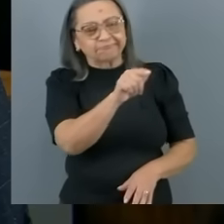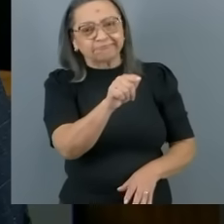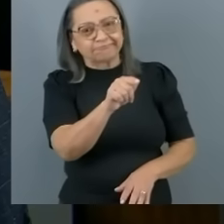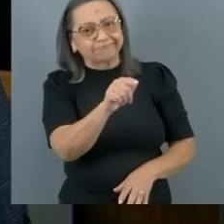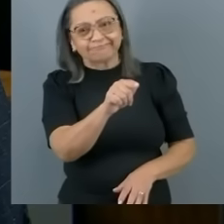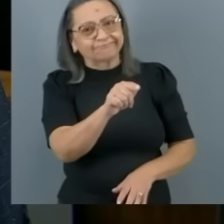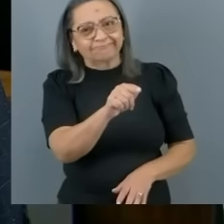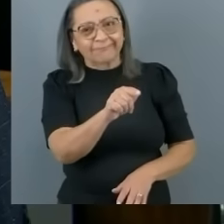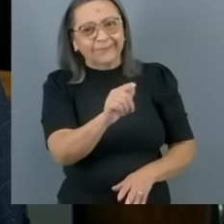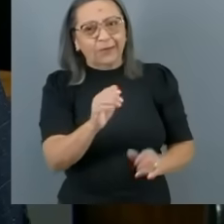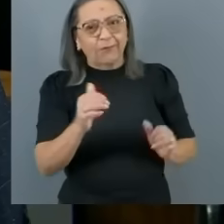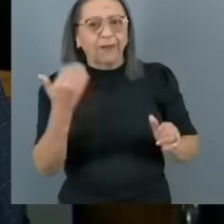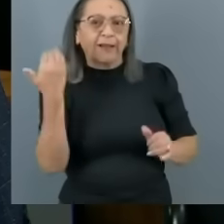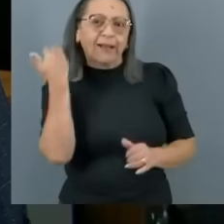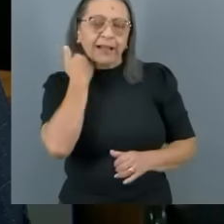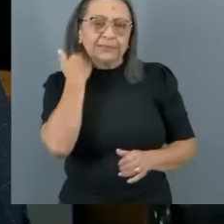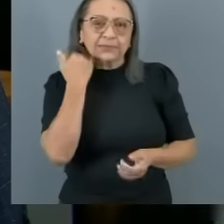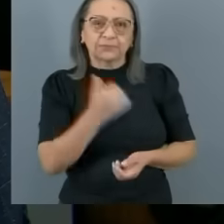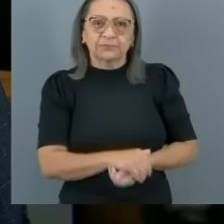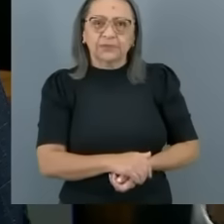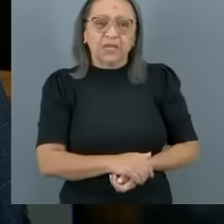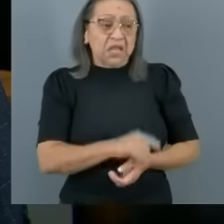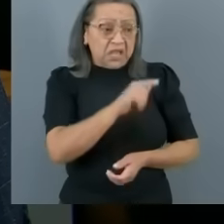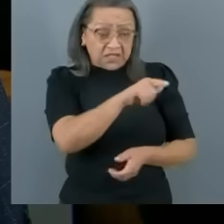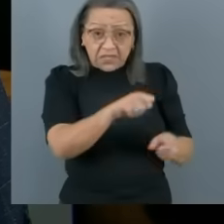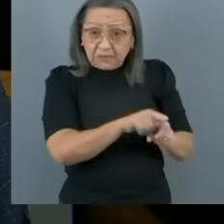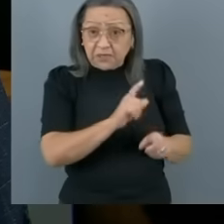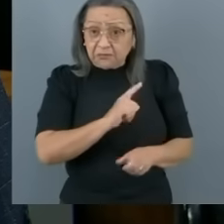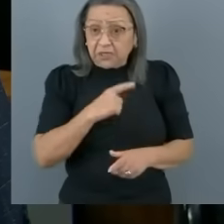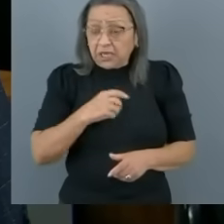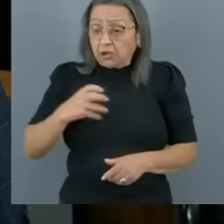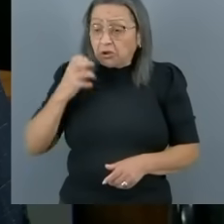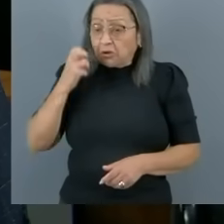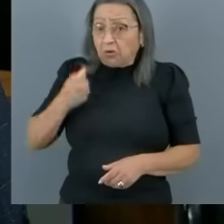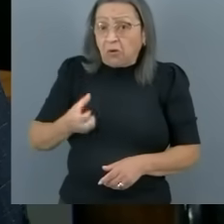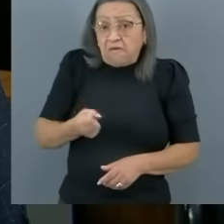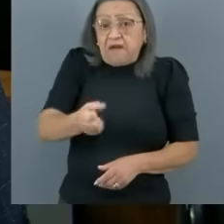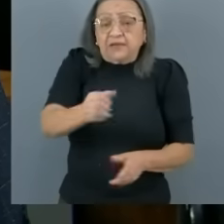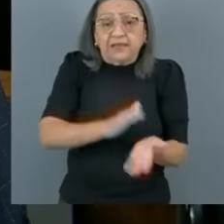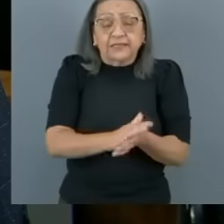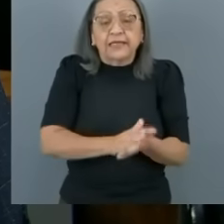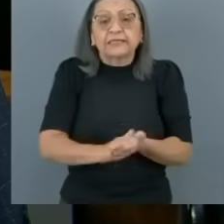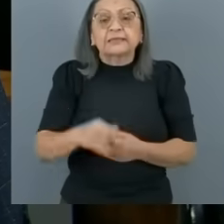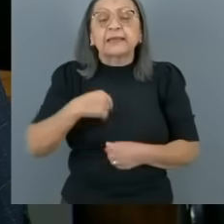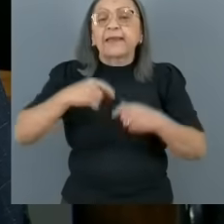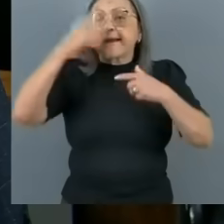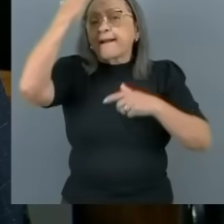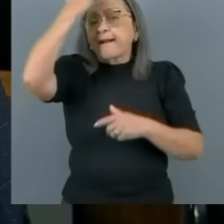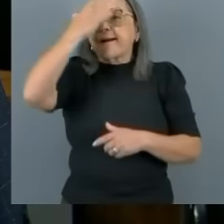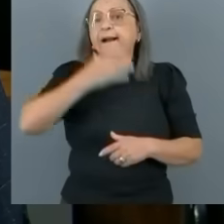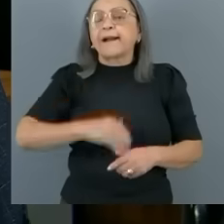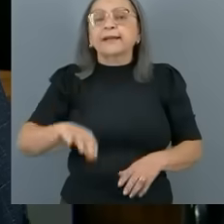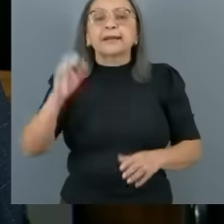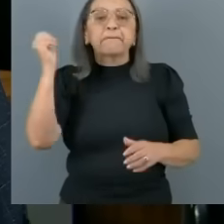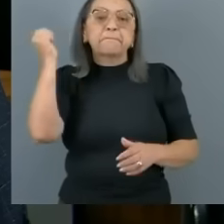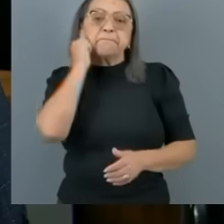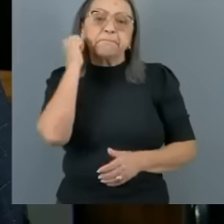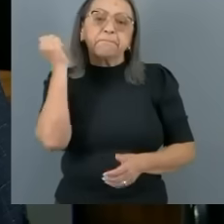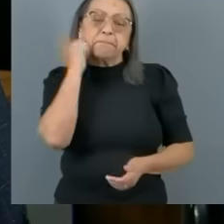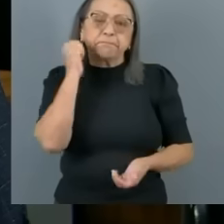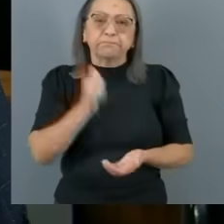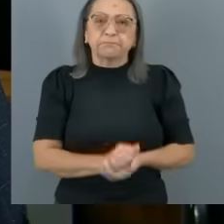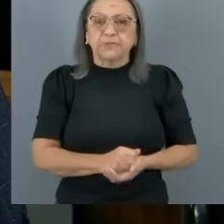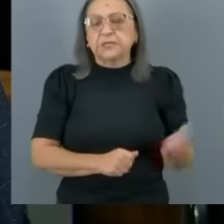Eles não se acovardam. Eles vêm para cá com a cara lisa. Eles vêm para cá